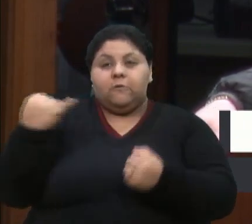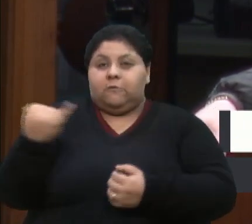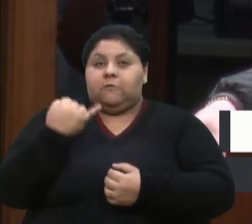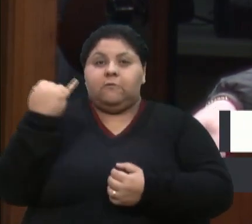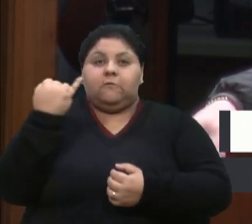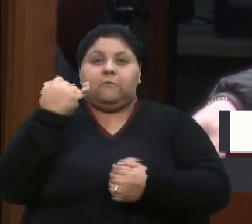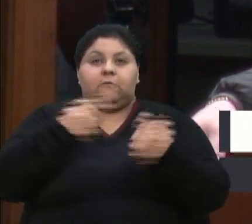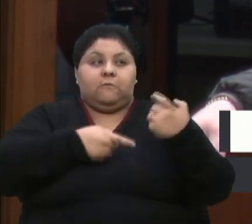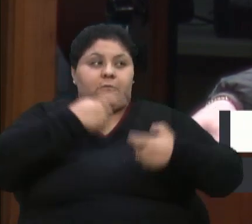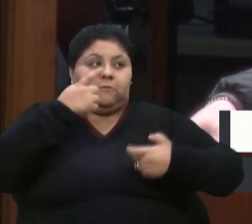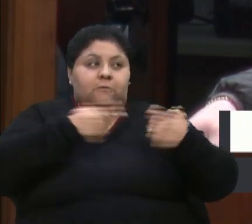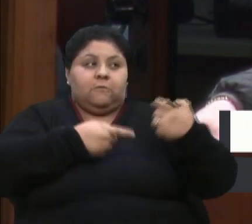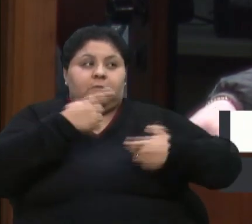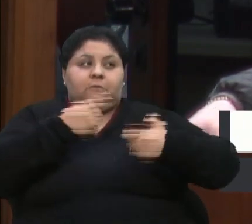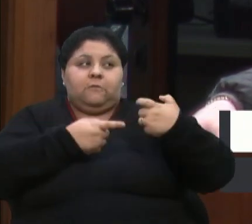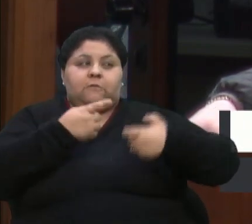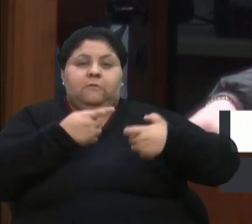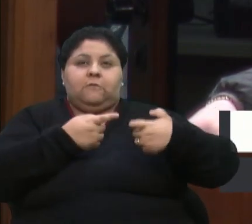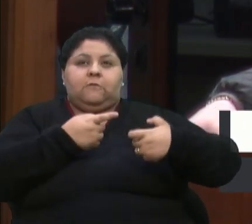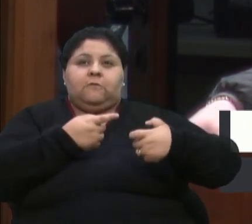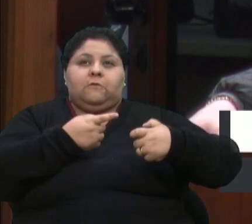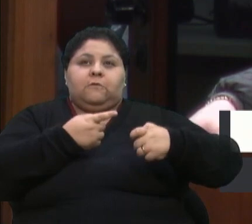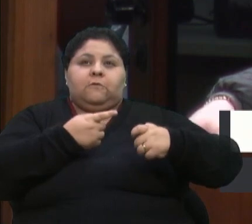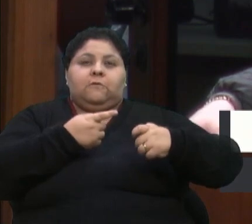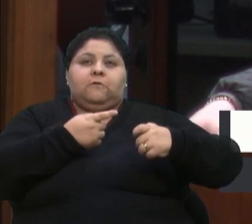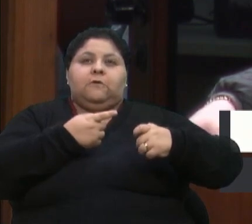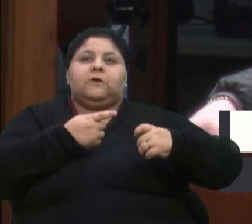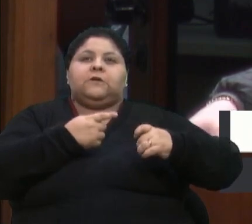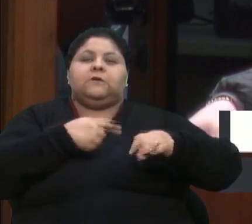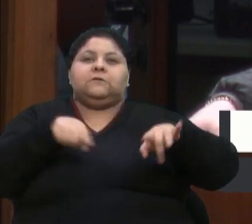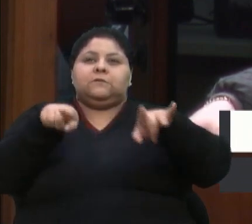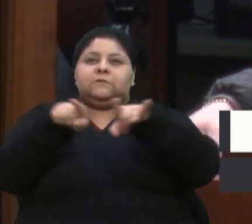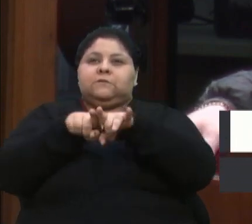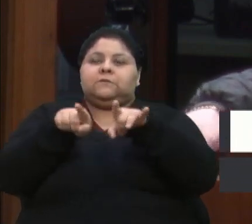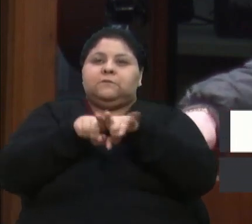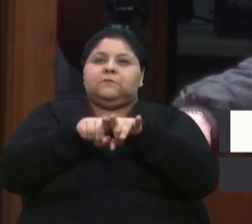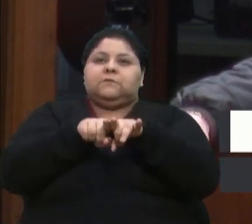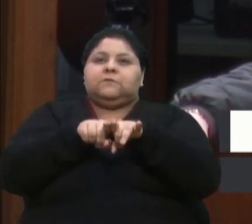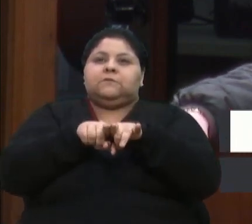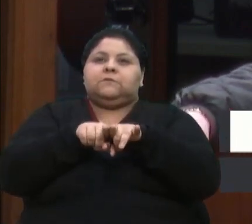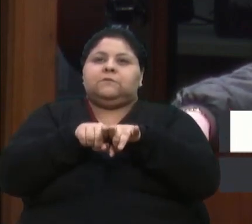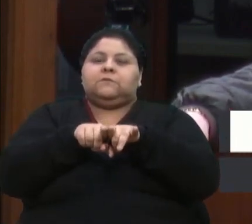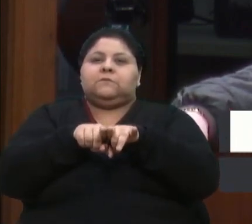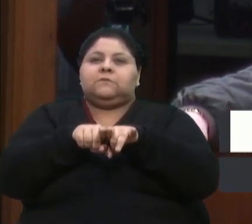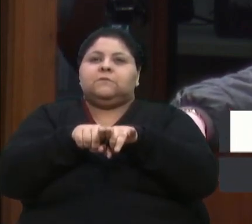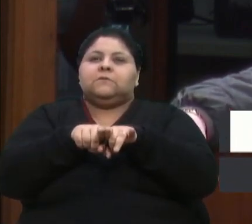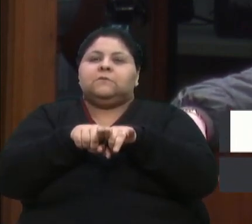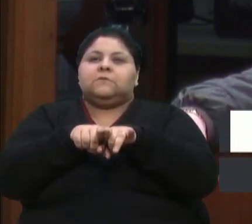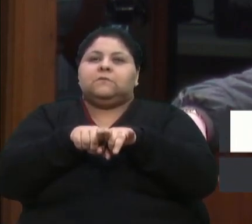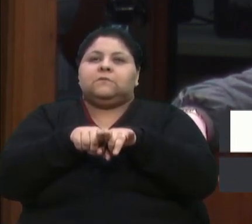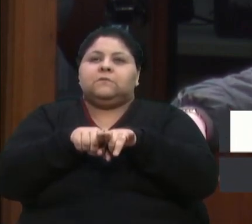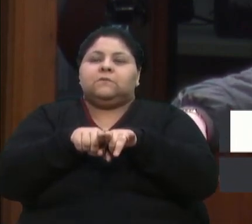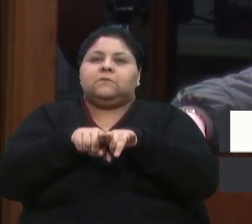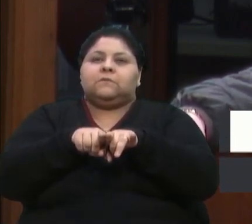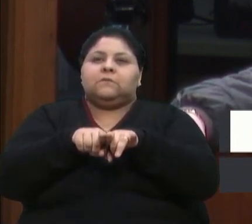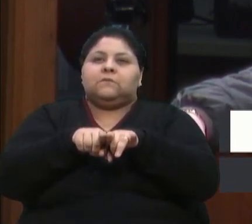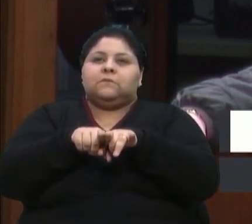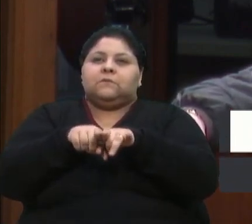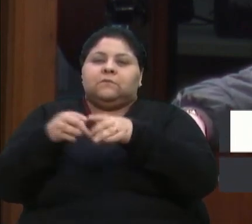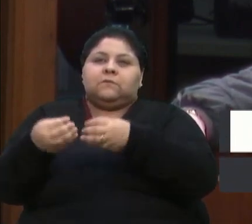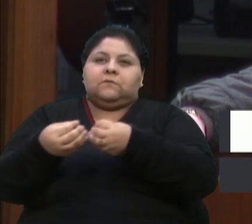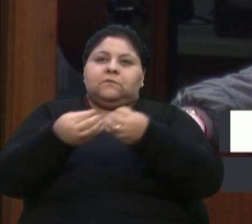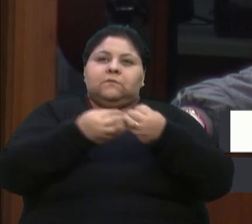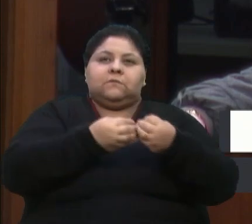O tenente-coronel Vargas esteve presente nessa reunião, inclusive, durante essa reunião foi trazido que